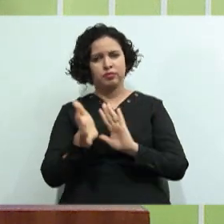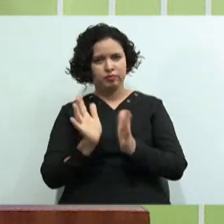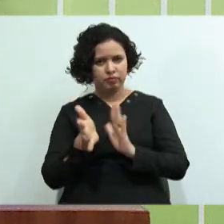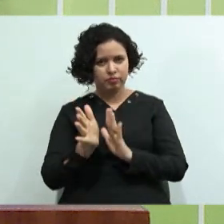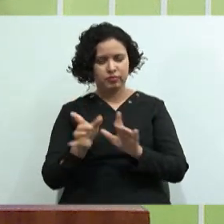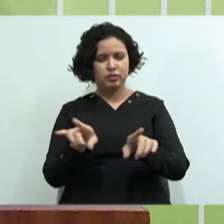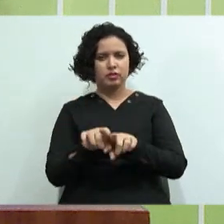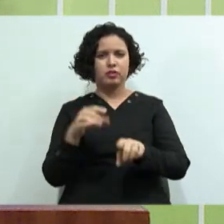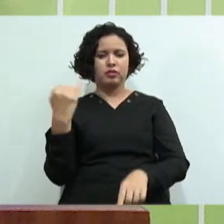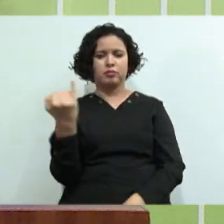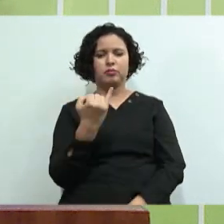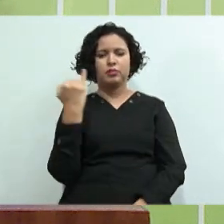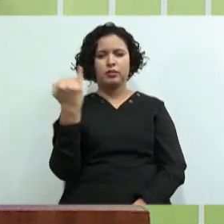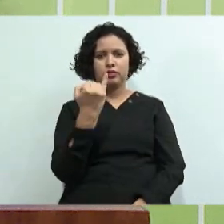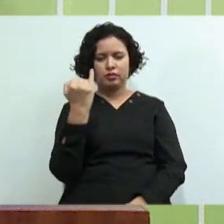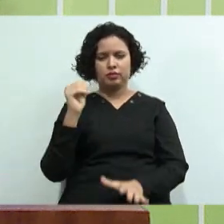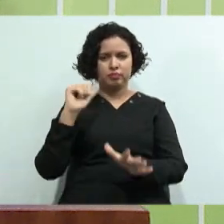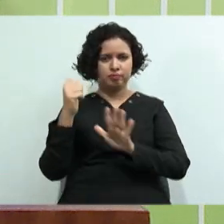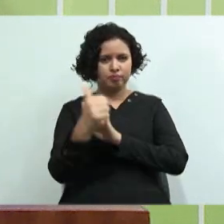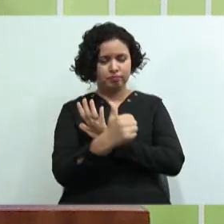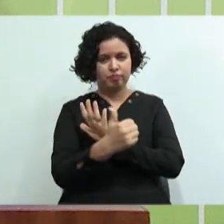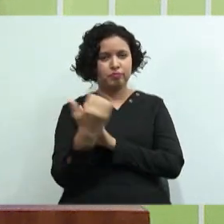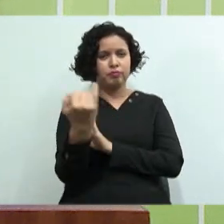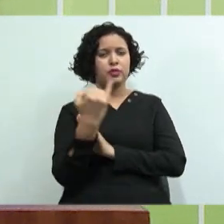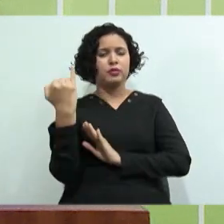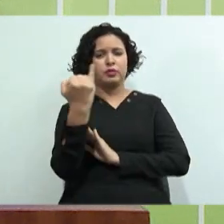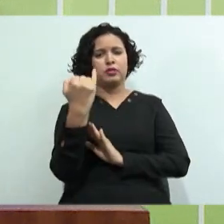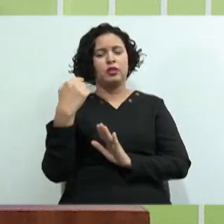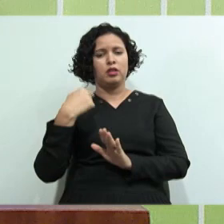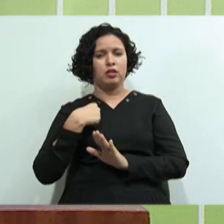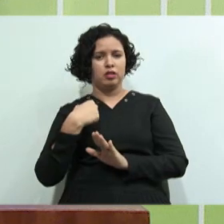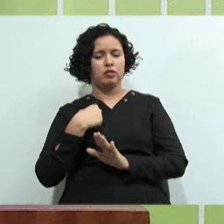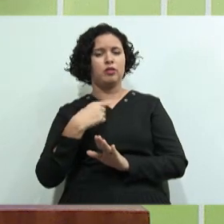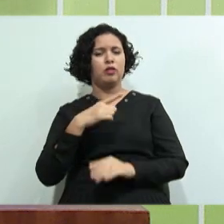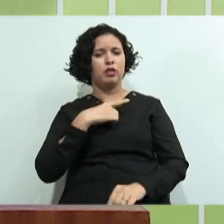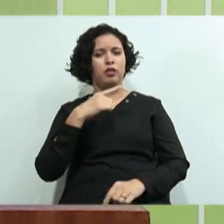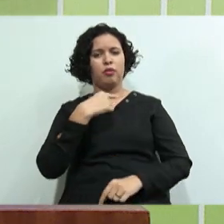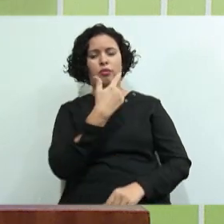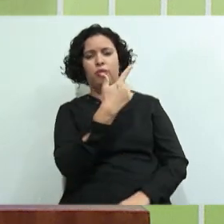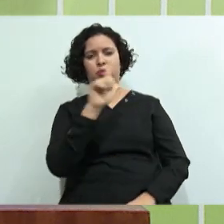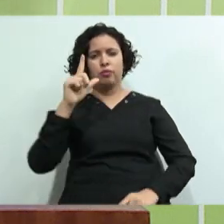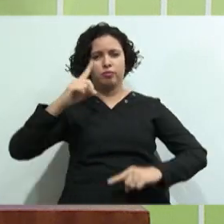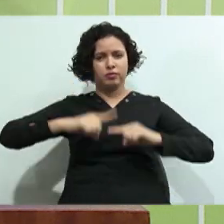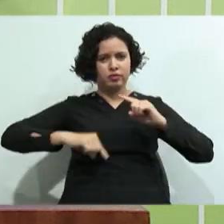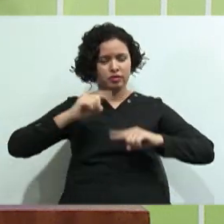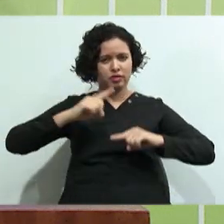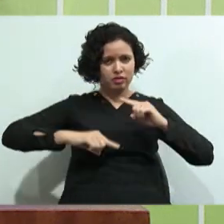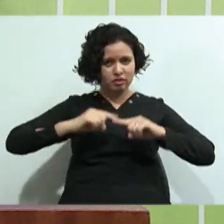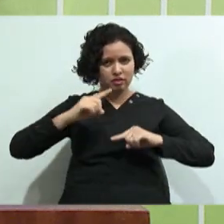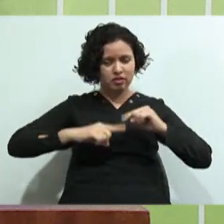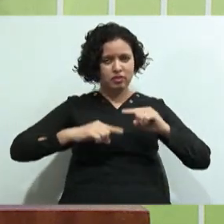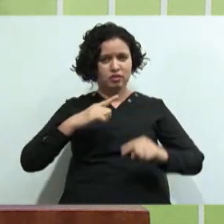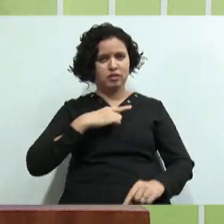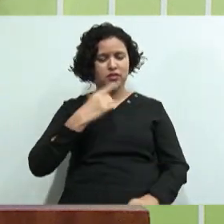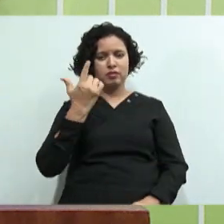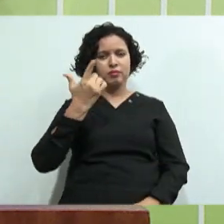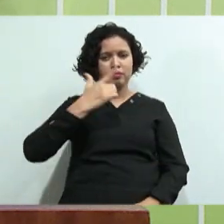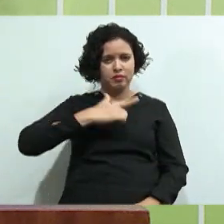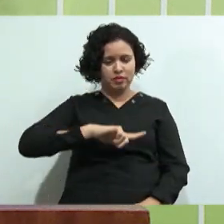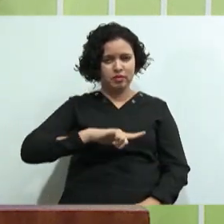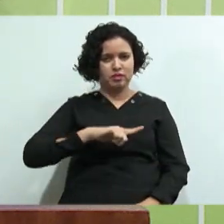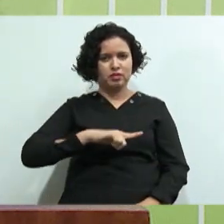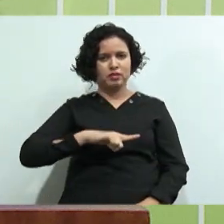nós vimos a importância desses parâmetros. Eu estarei disponibilizando outros materiais para que vocês tenham mais conhecimento a